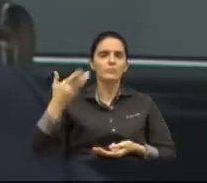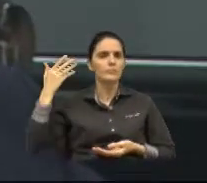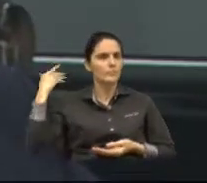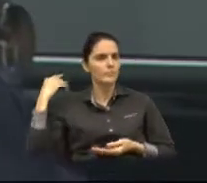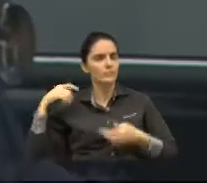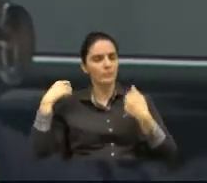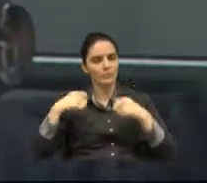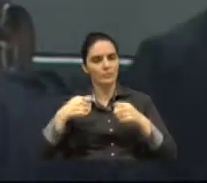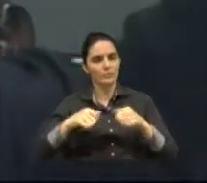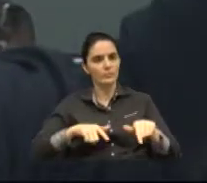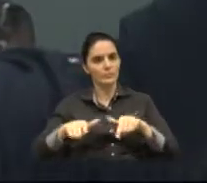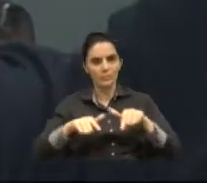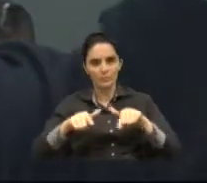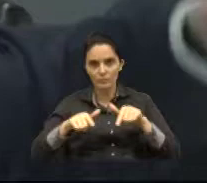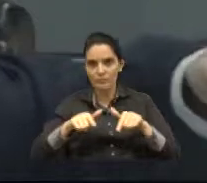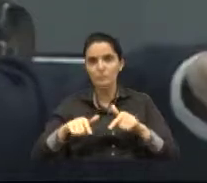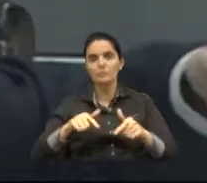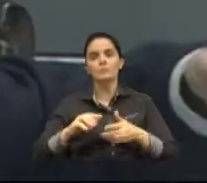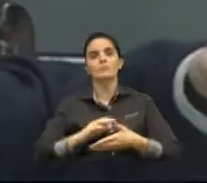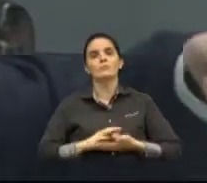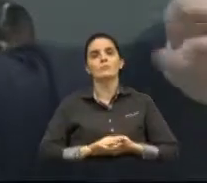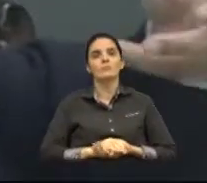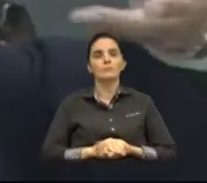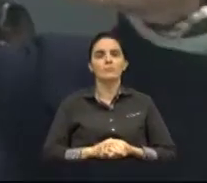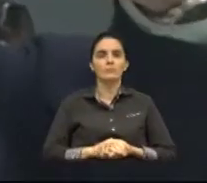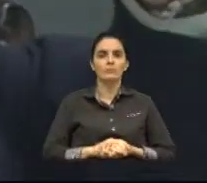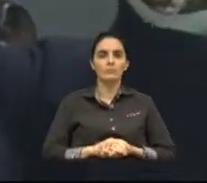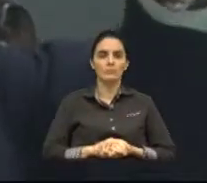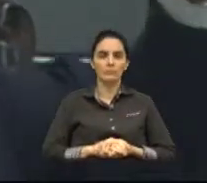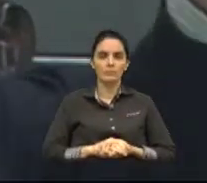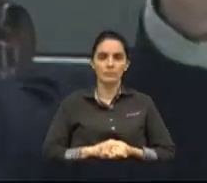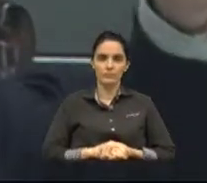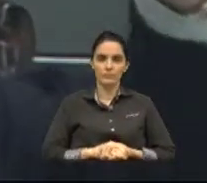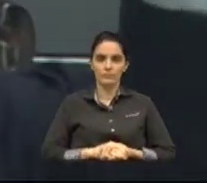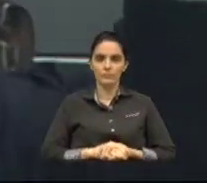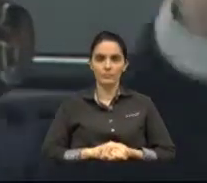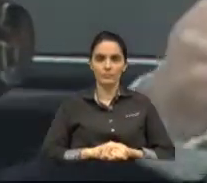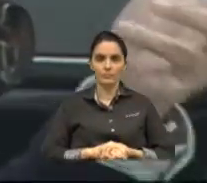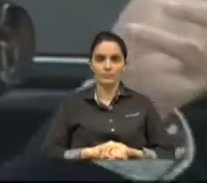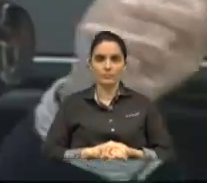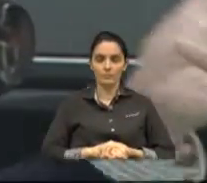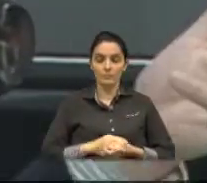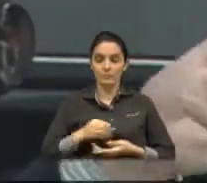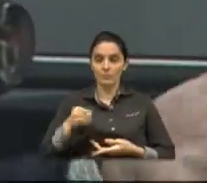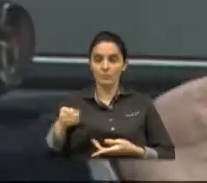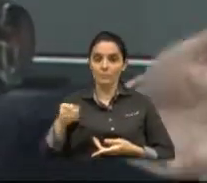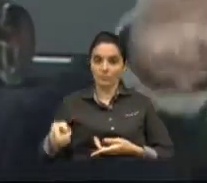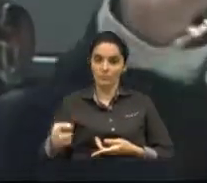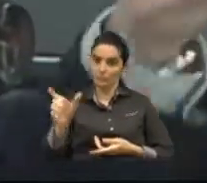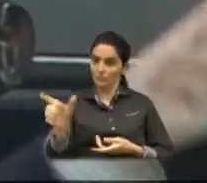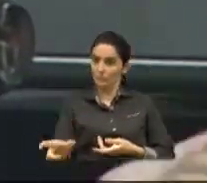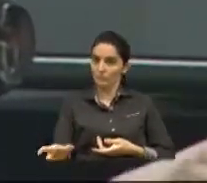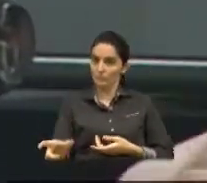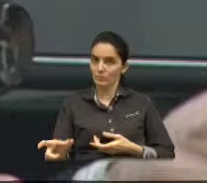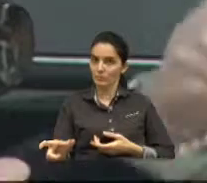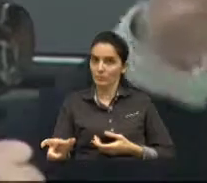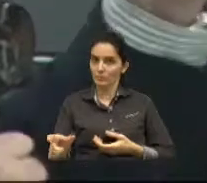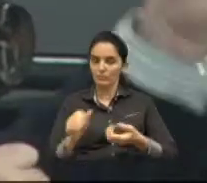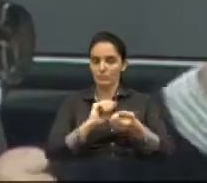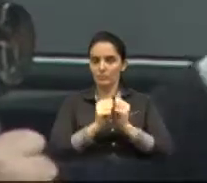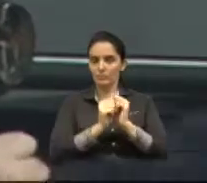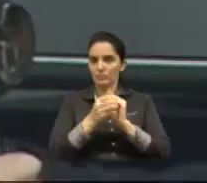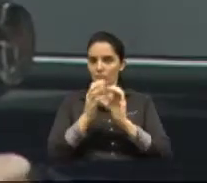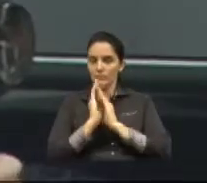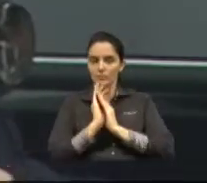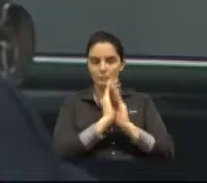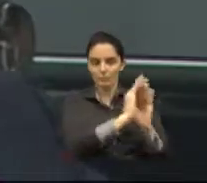trabalhar para poder ser sustentado. Então, abriu a mão do sonho que ele tinha para poder vir trabalhar, para ajudar